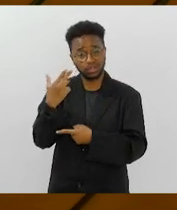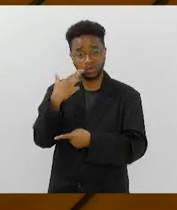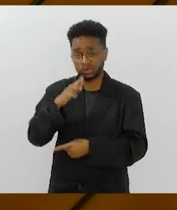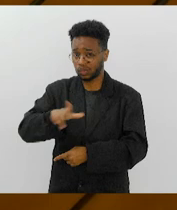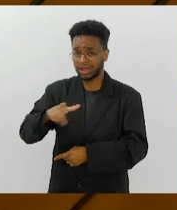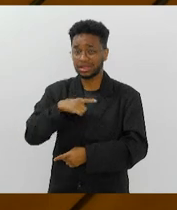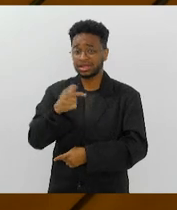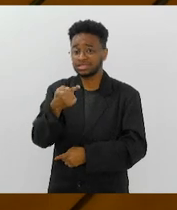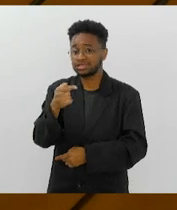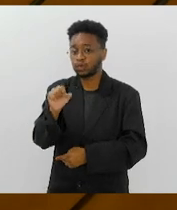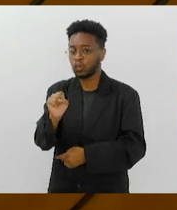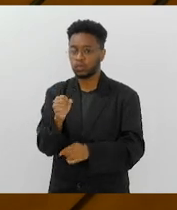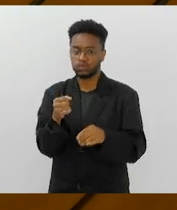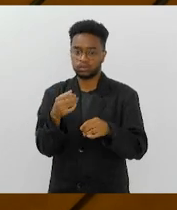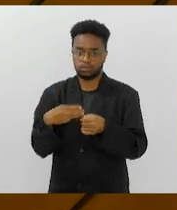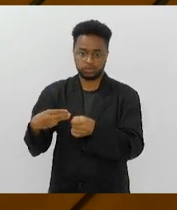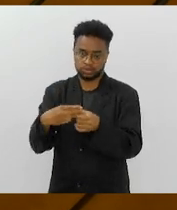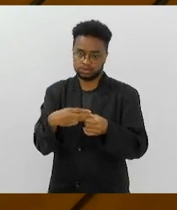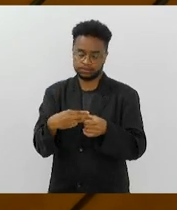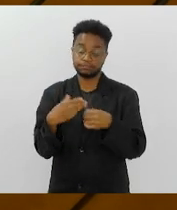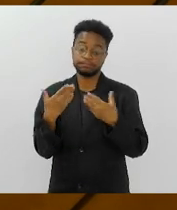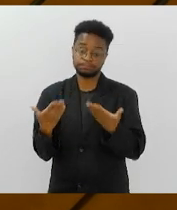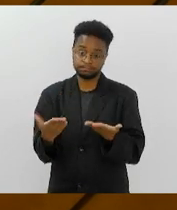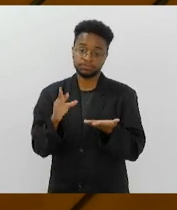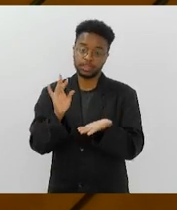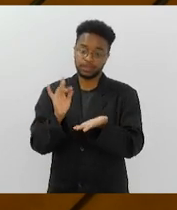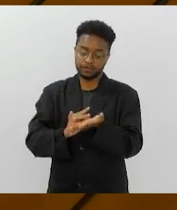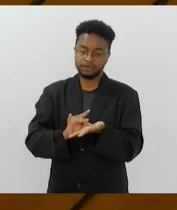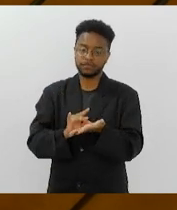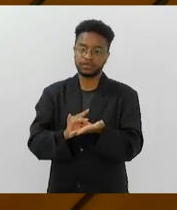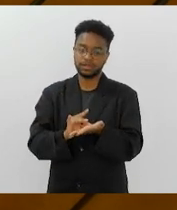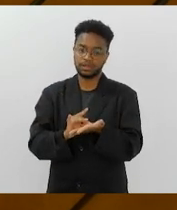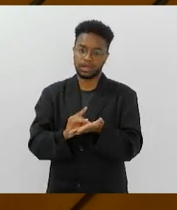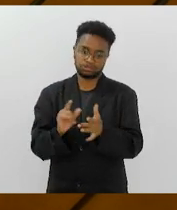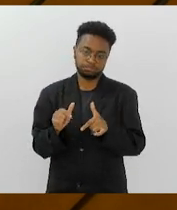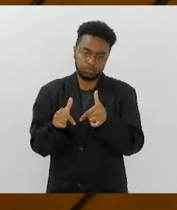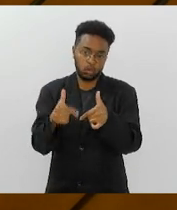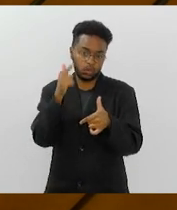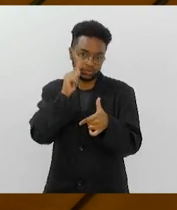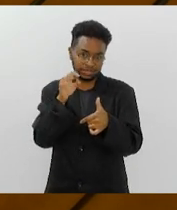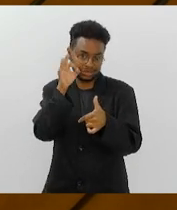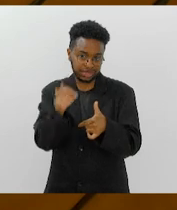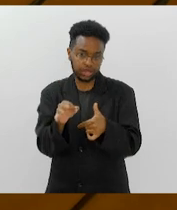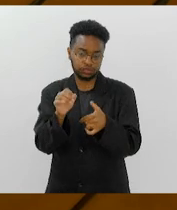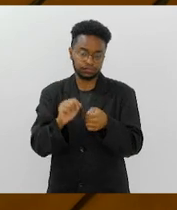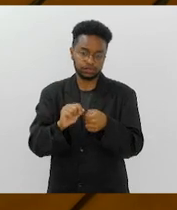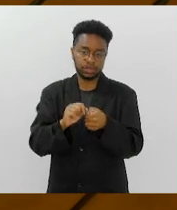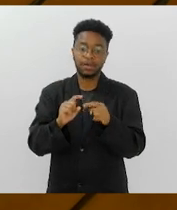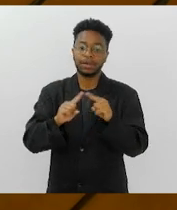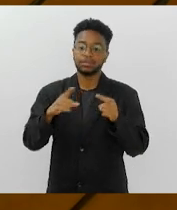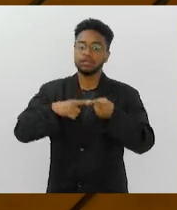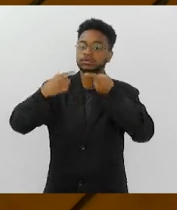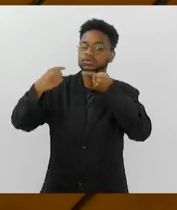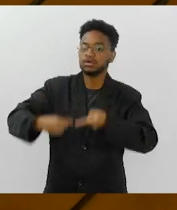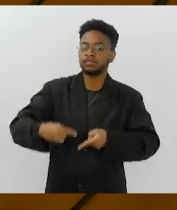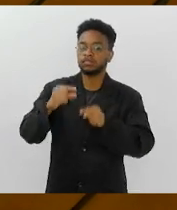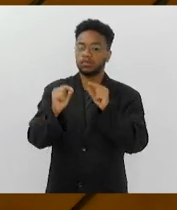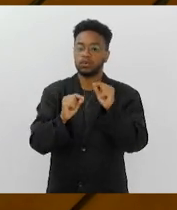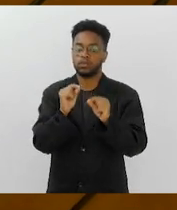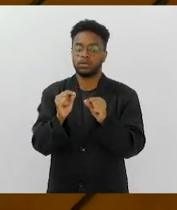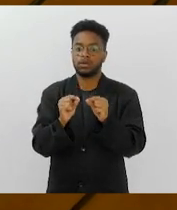78 municípios. Então, foi uma obra realmente que deu certo, mas nós temos um desafio, estabelecer